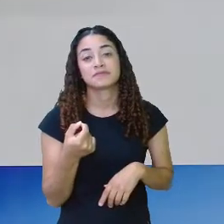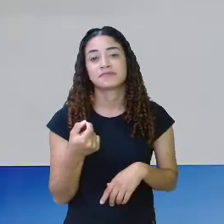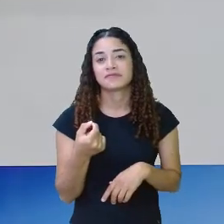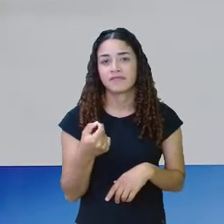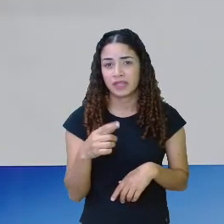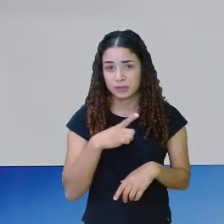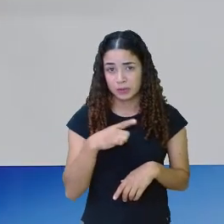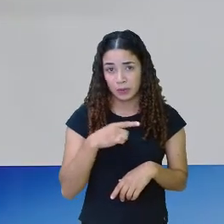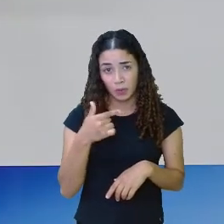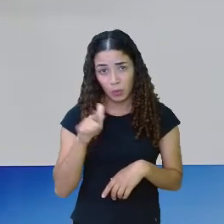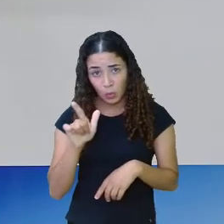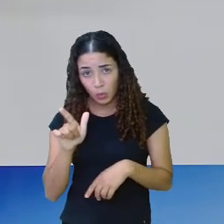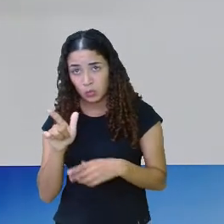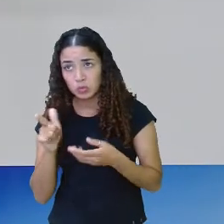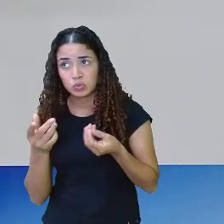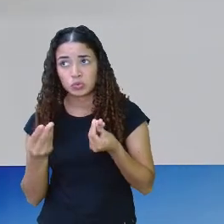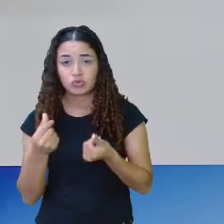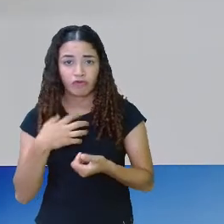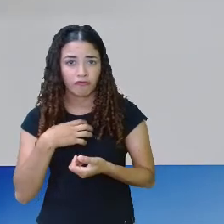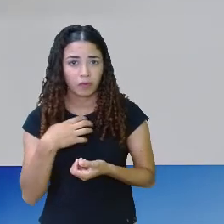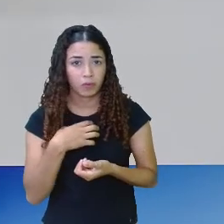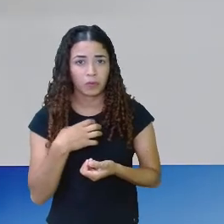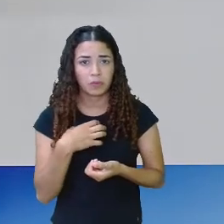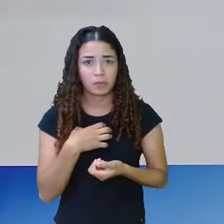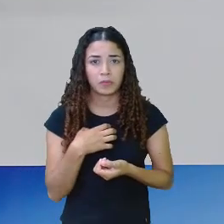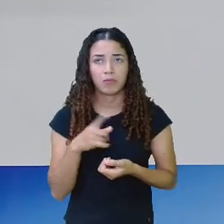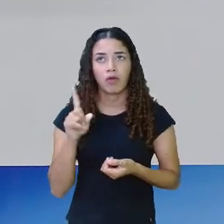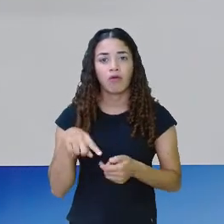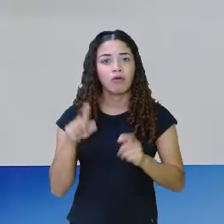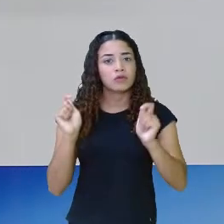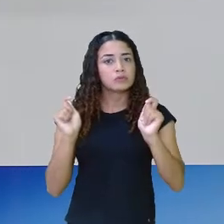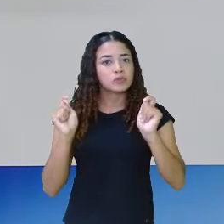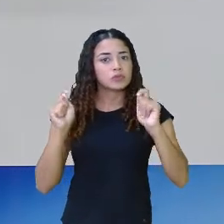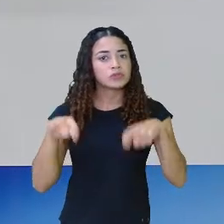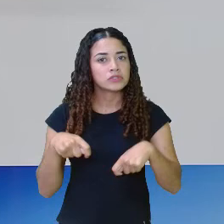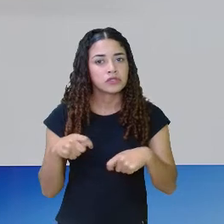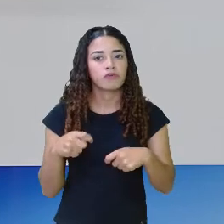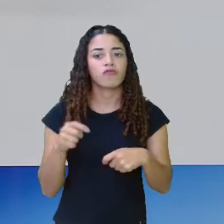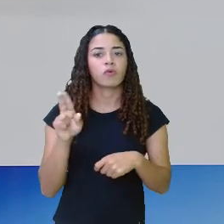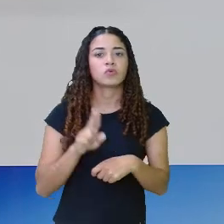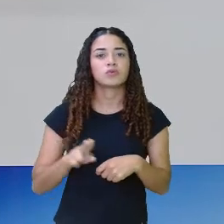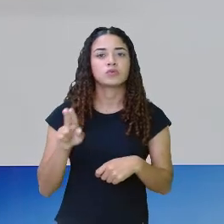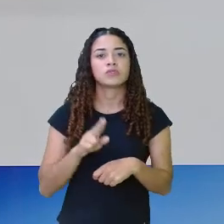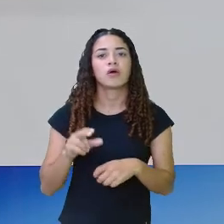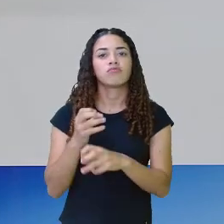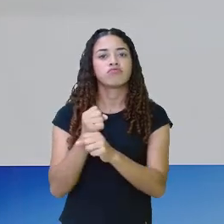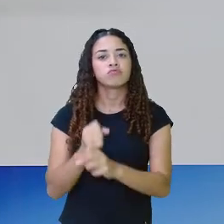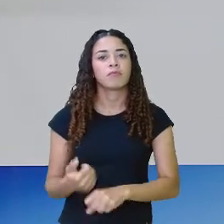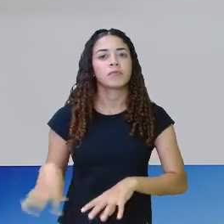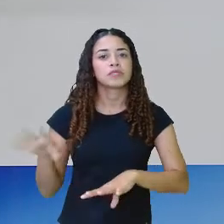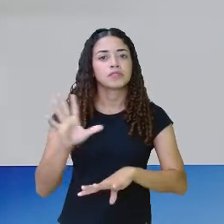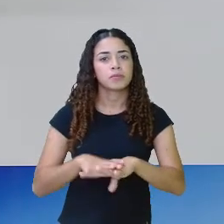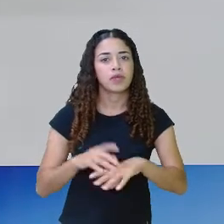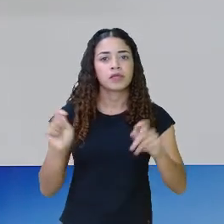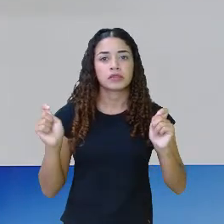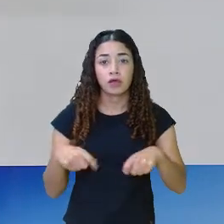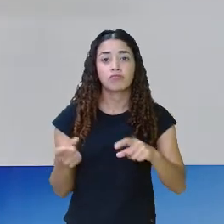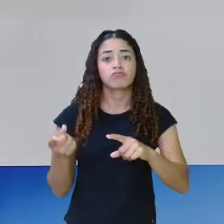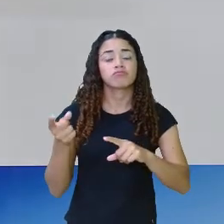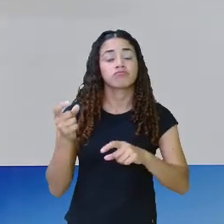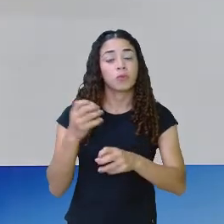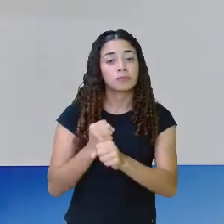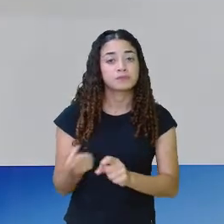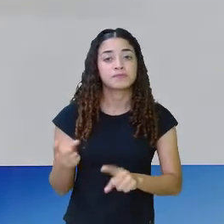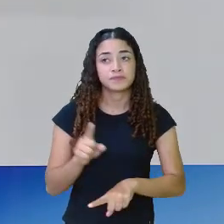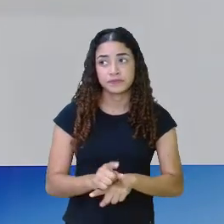existe outra possibilidade da gente responder? É possível utilizar operações matemáticas, operações inversas. Se